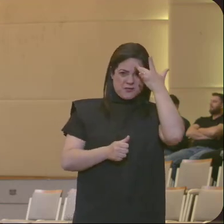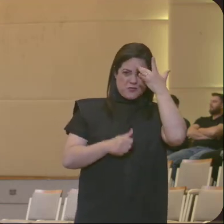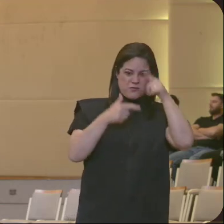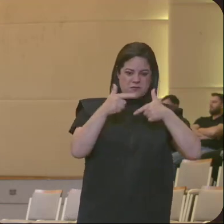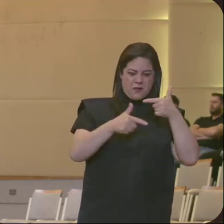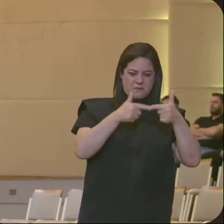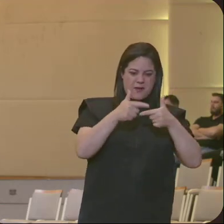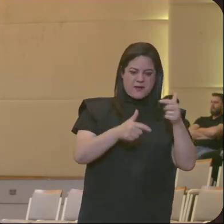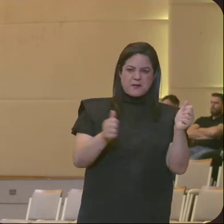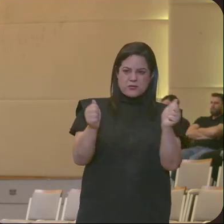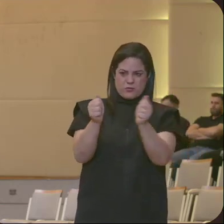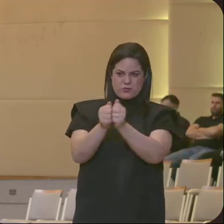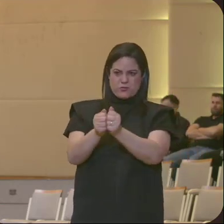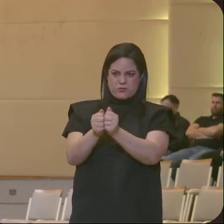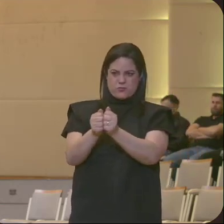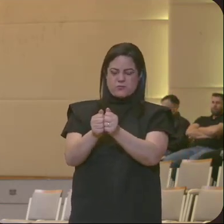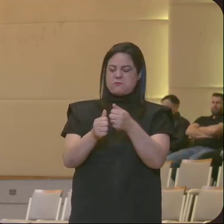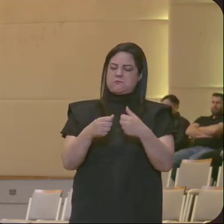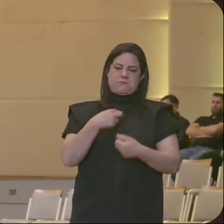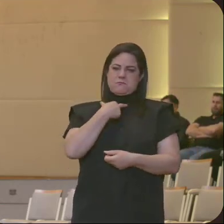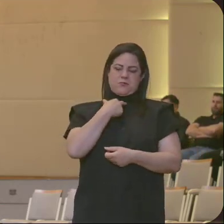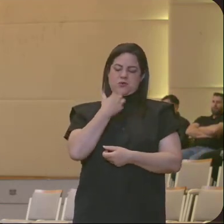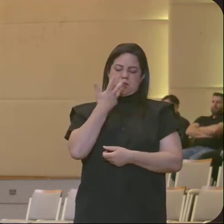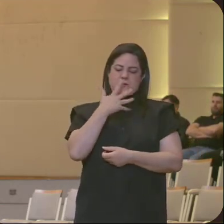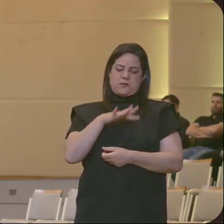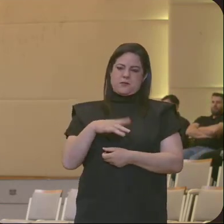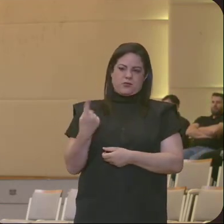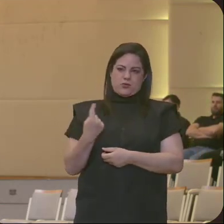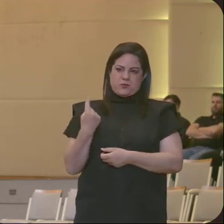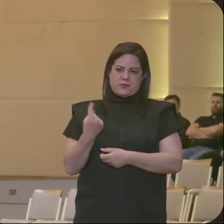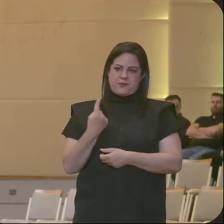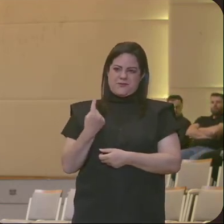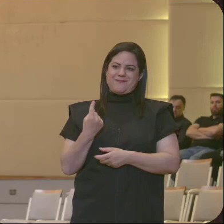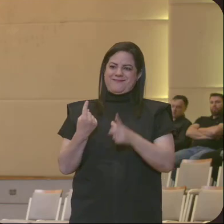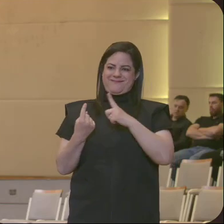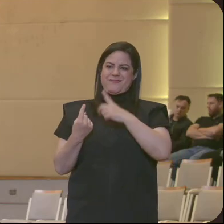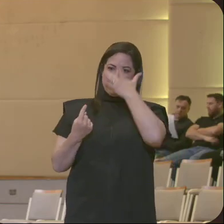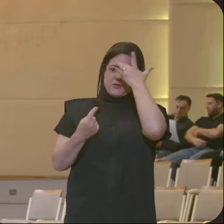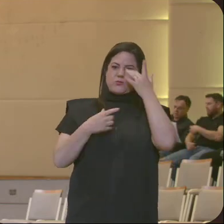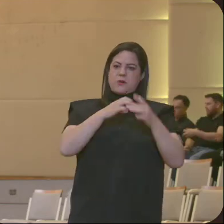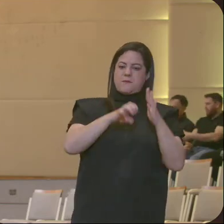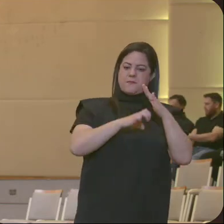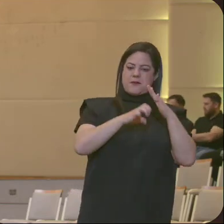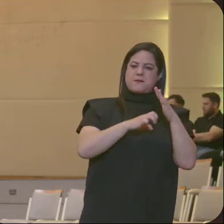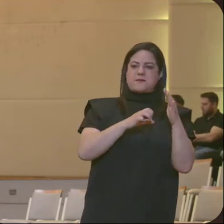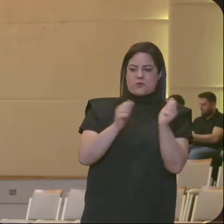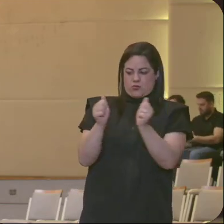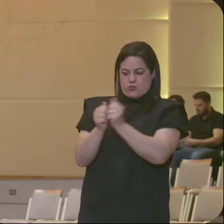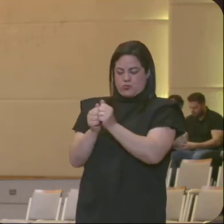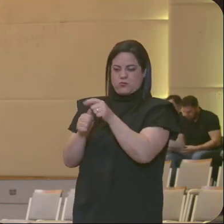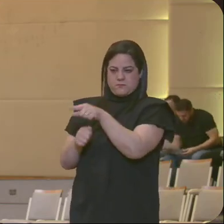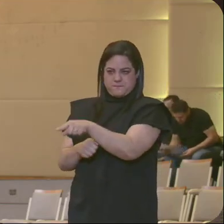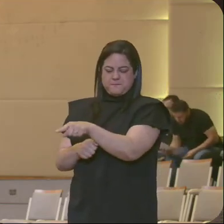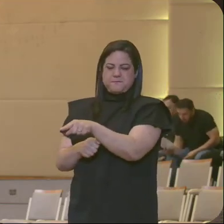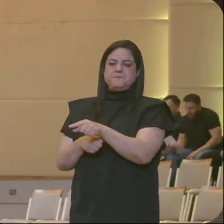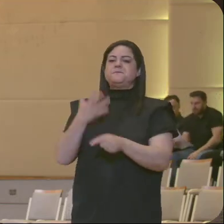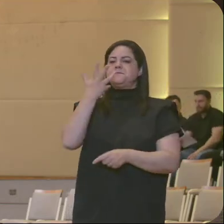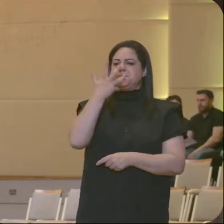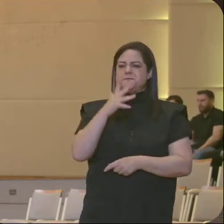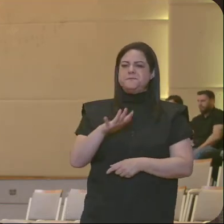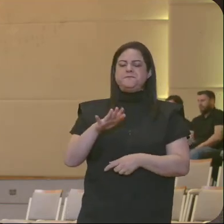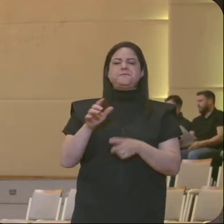atenta àquela criança, criança entra e lá no outro destino alguém pega aquela criança. E aquela criancinha está